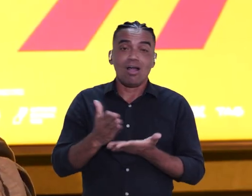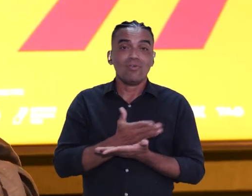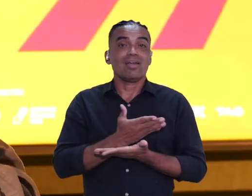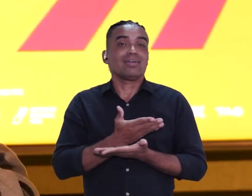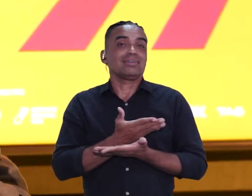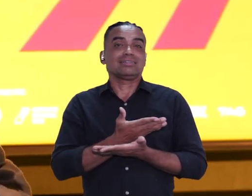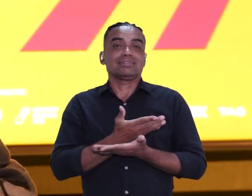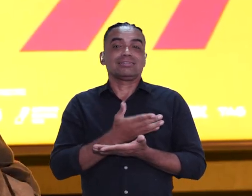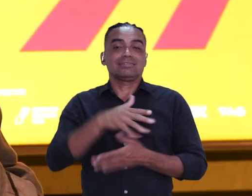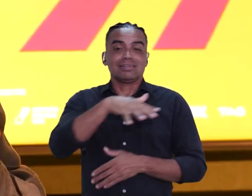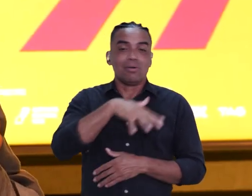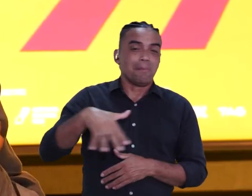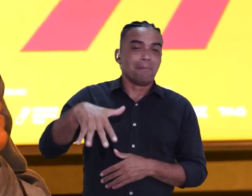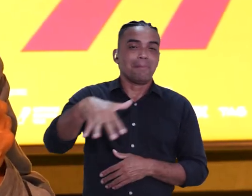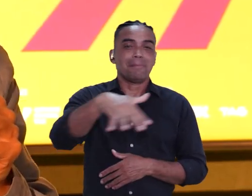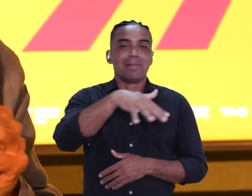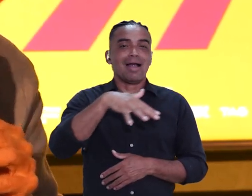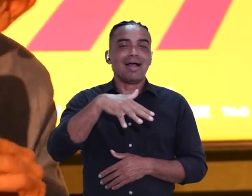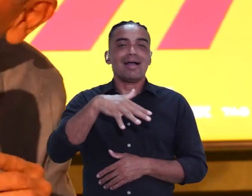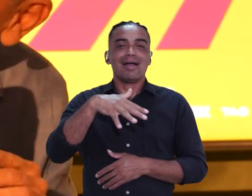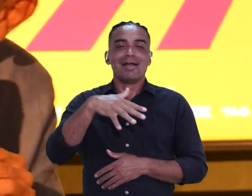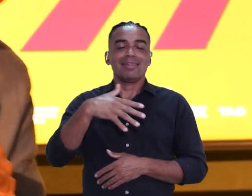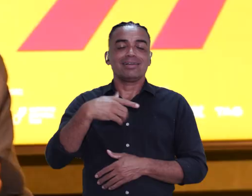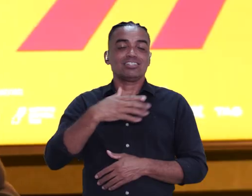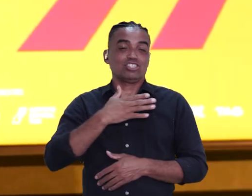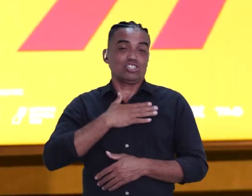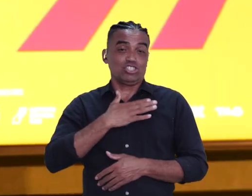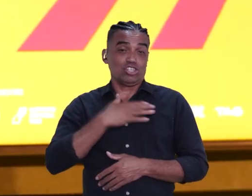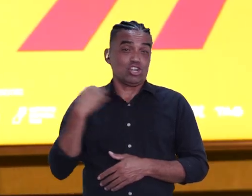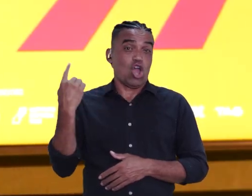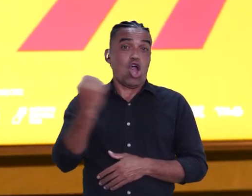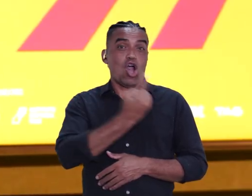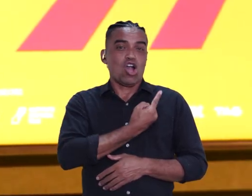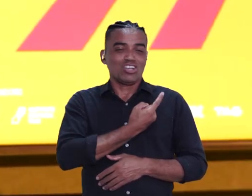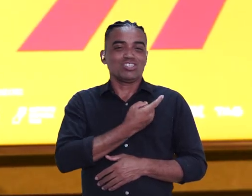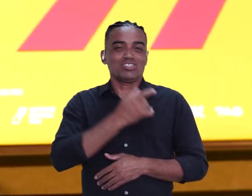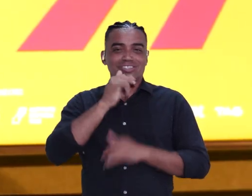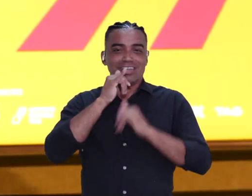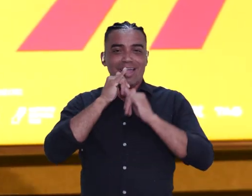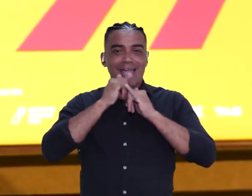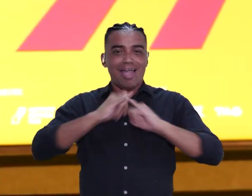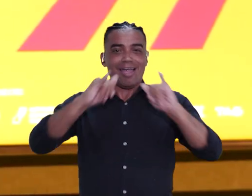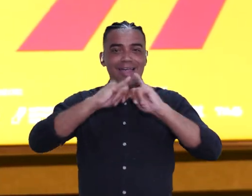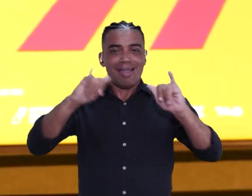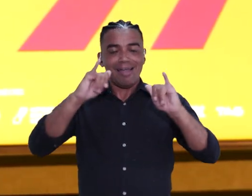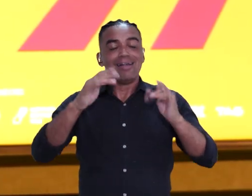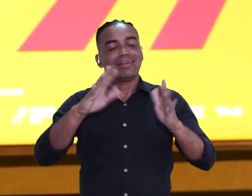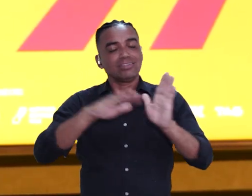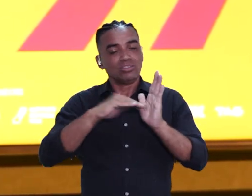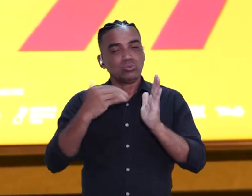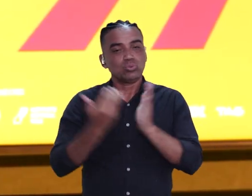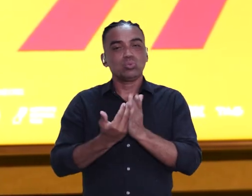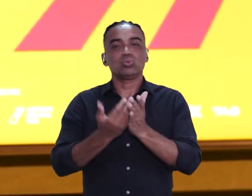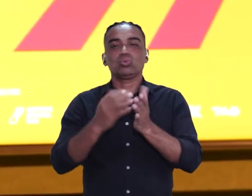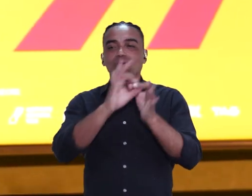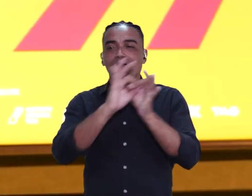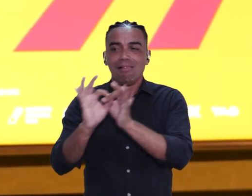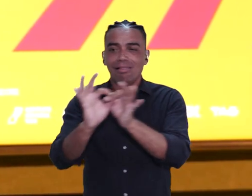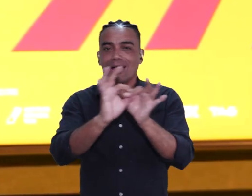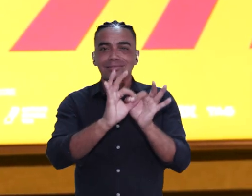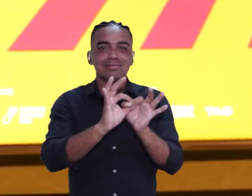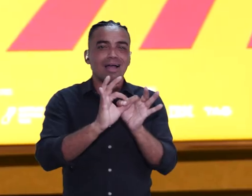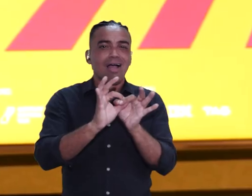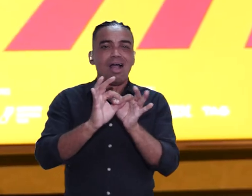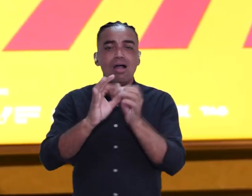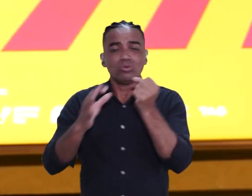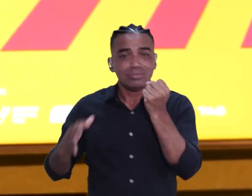o continente dos nossos recados, né? O lugar onde as pontas todas se seguram, onde as coisas